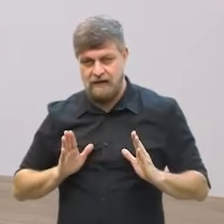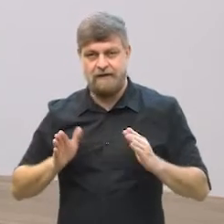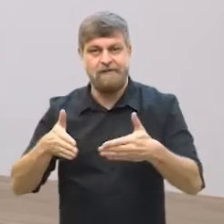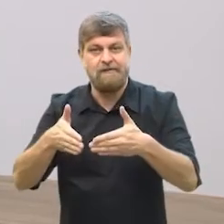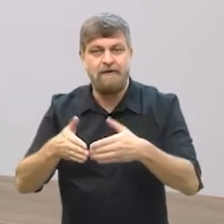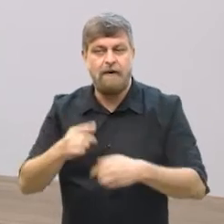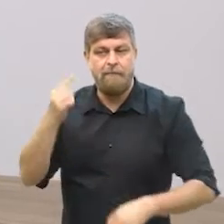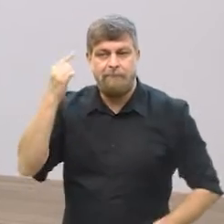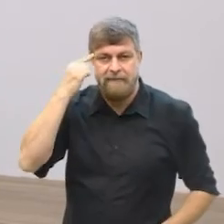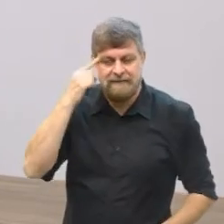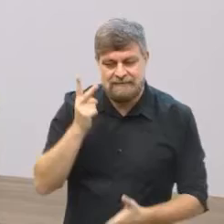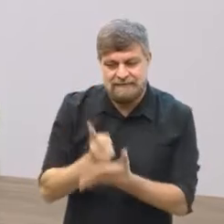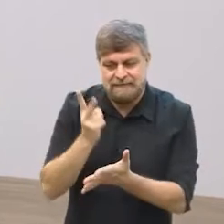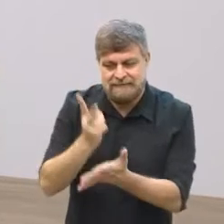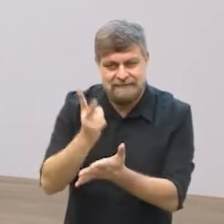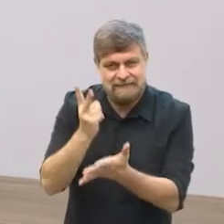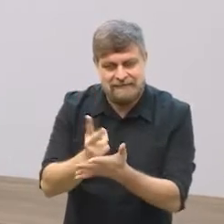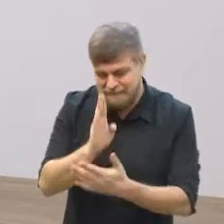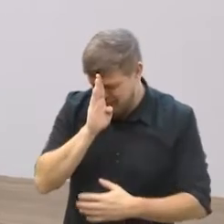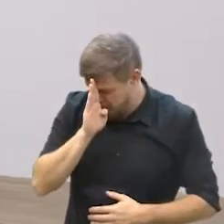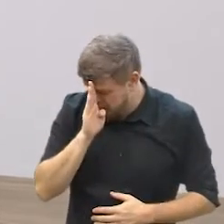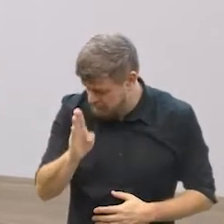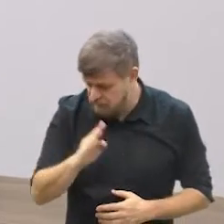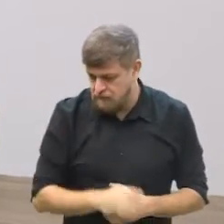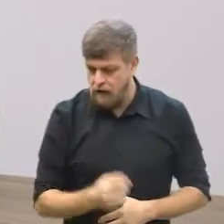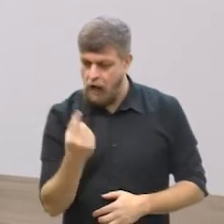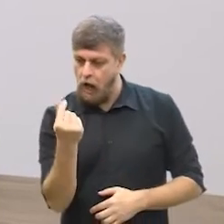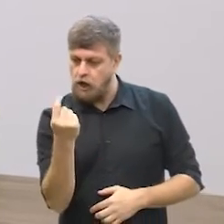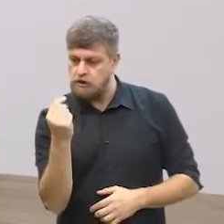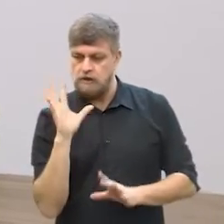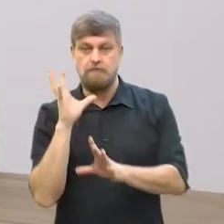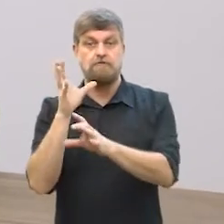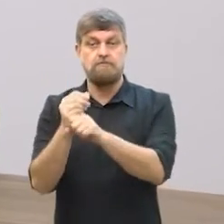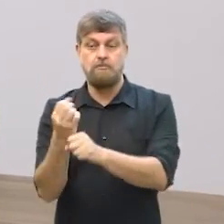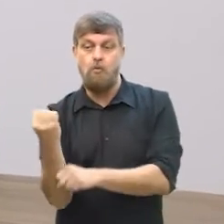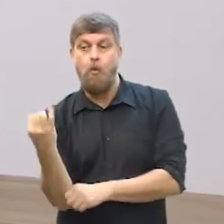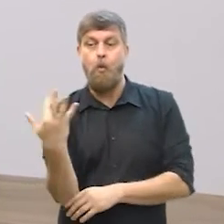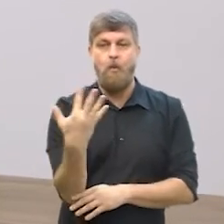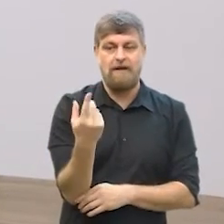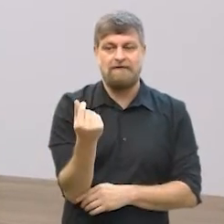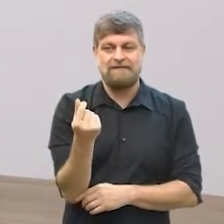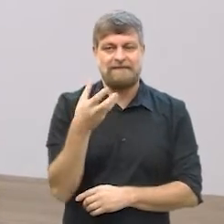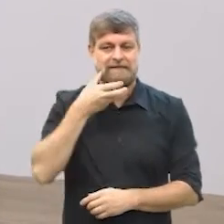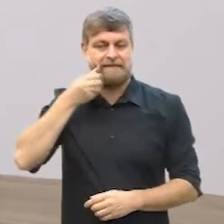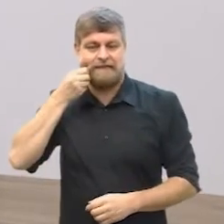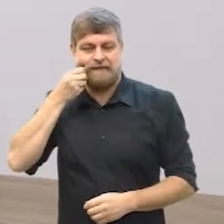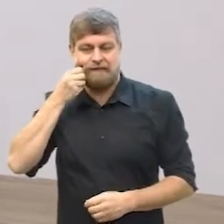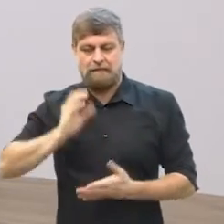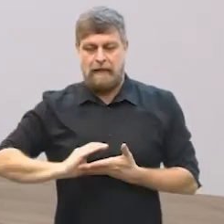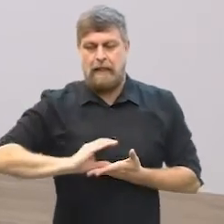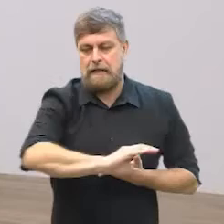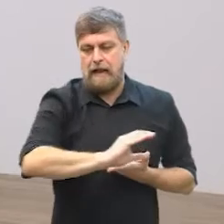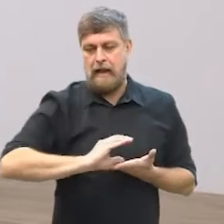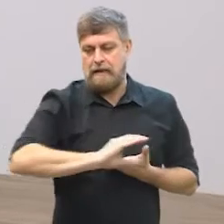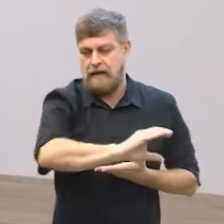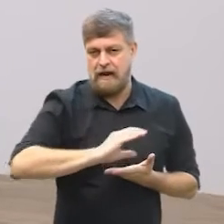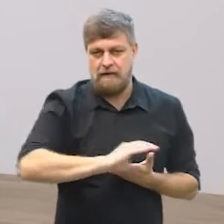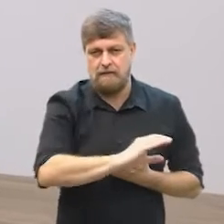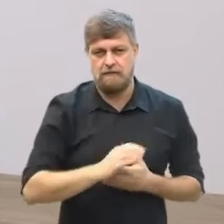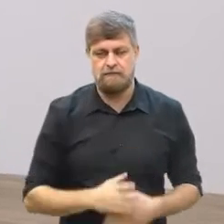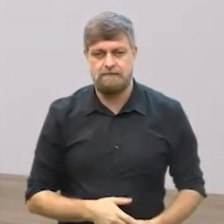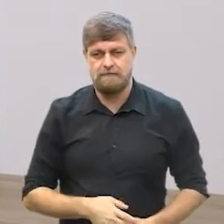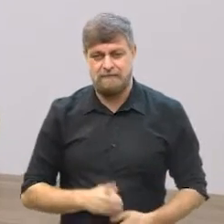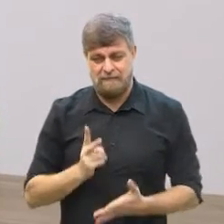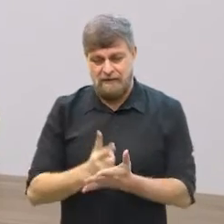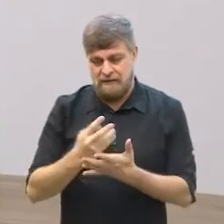mundo começa. O pessoal já vai direto para o orçamento. Aí, mas assim, como assim?